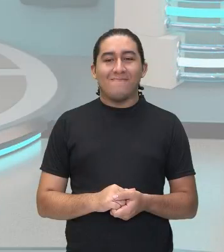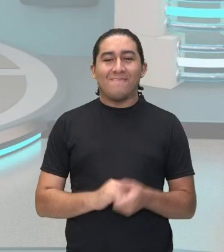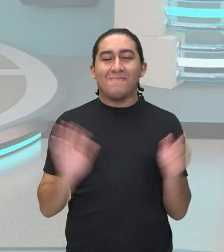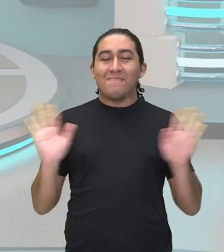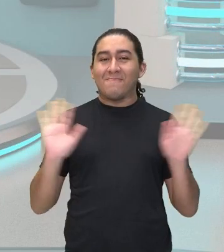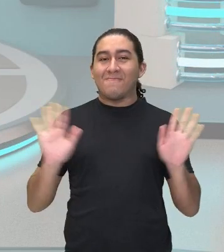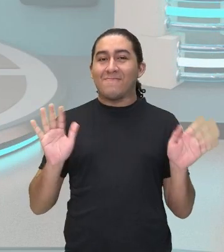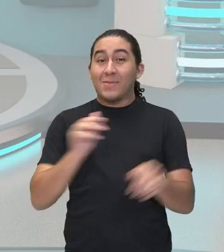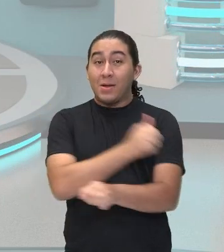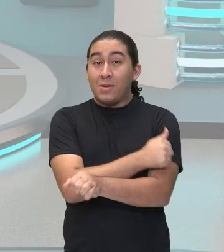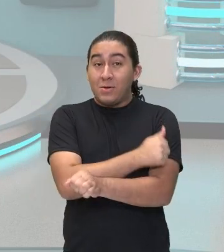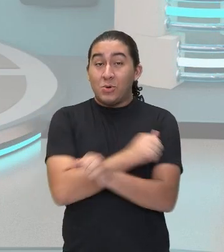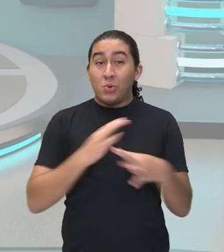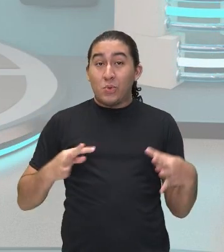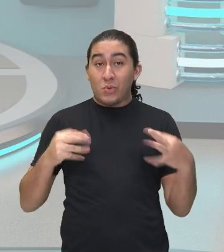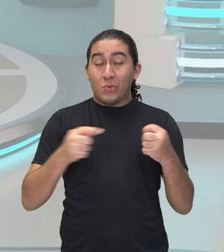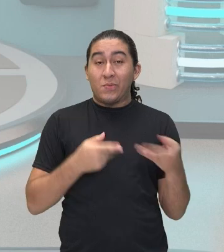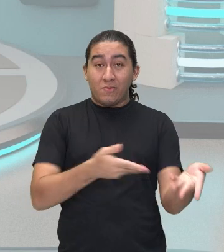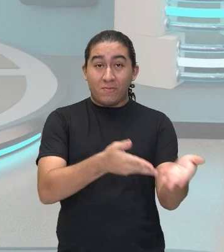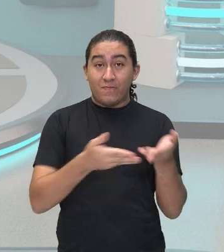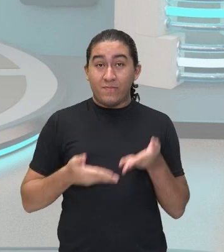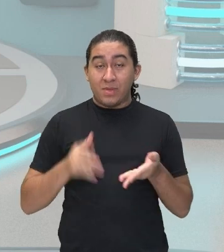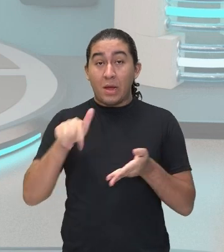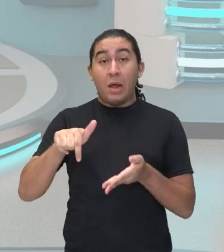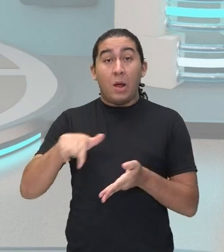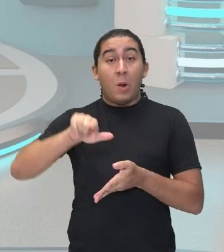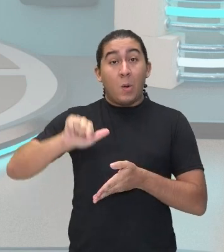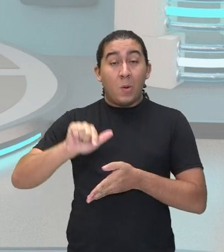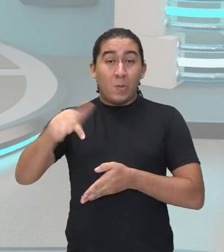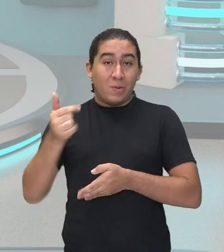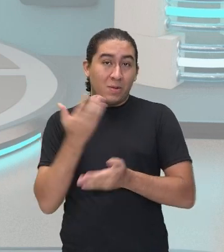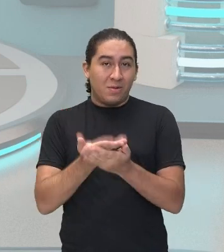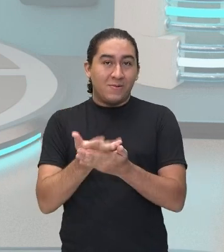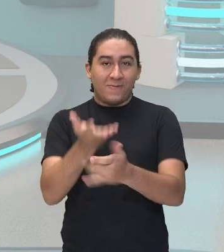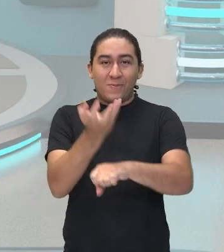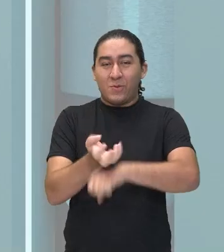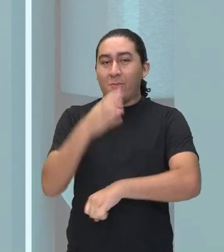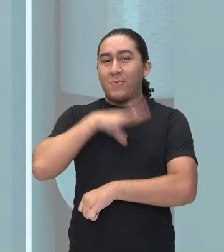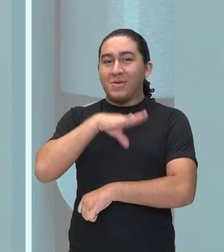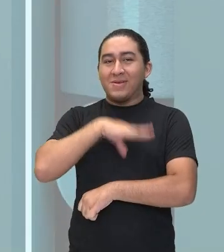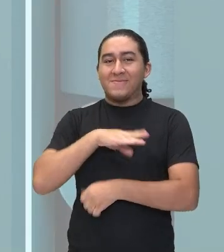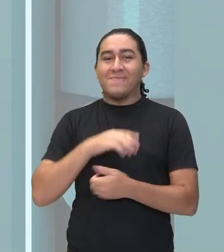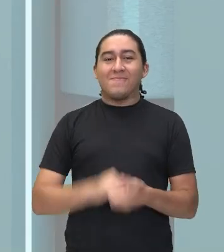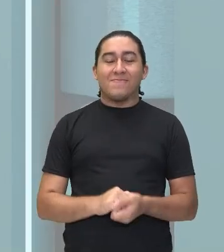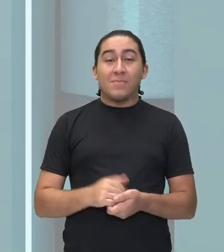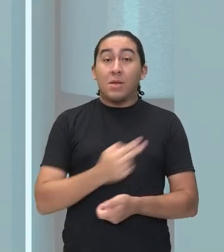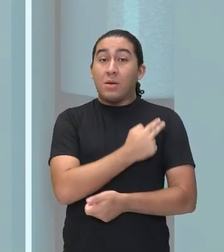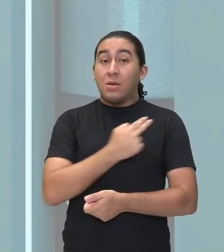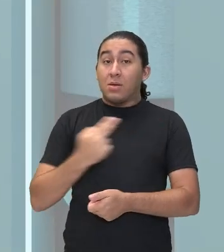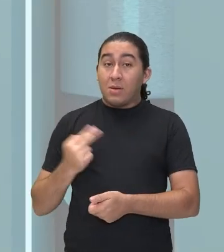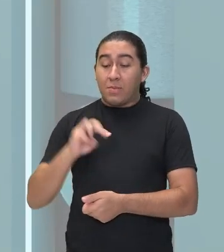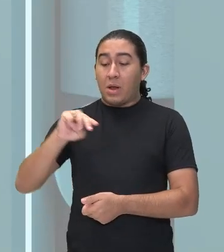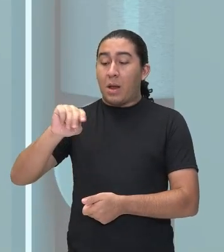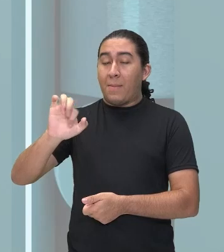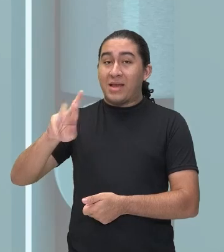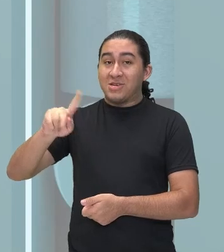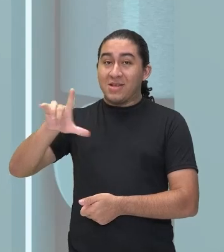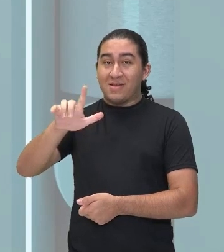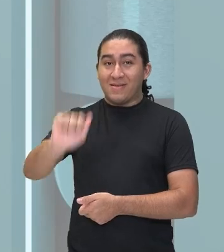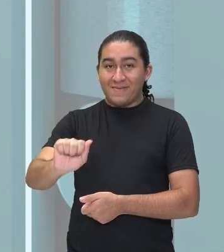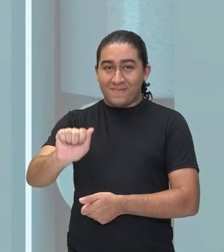Olá, pessoal! Sejam todos muito bem-vindos a mais uma aula de língua portuguesa. Sou a professora